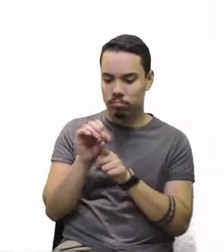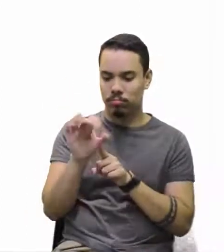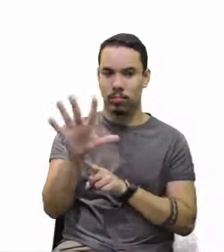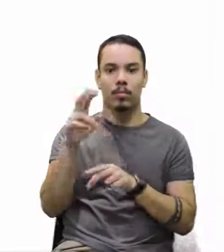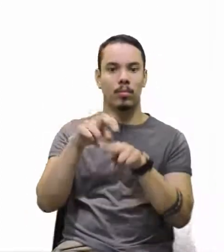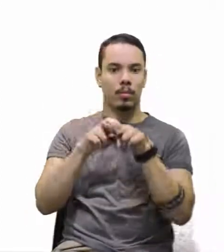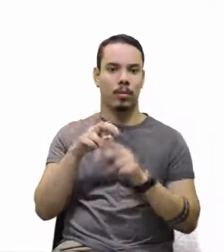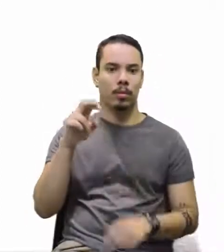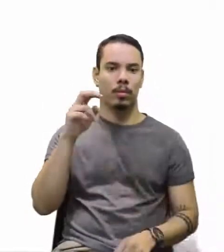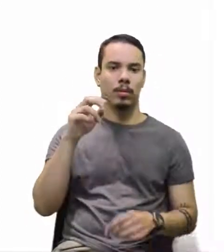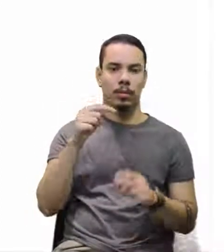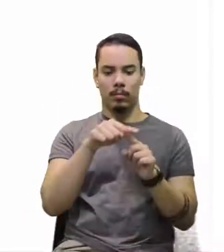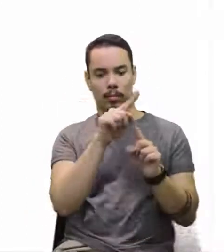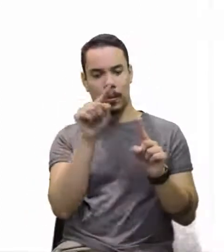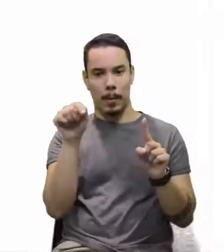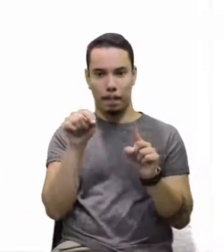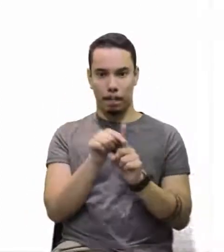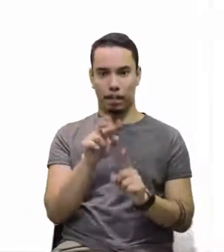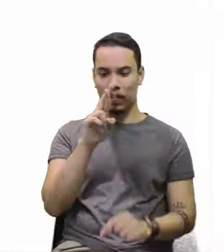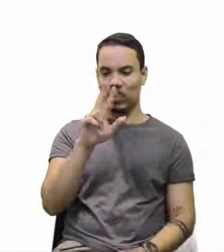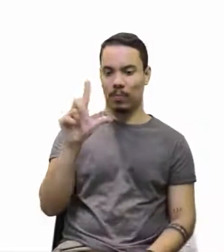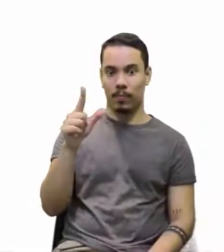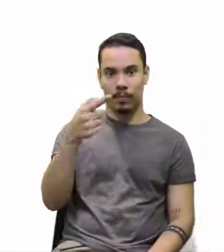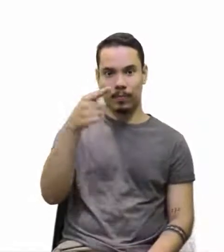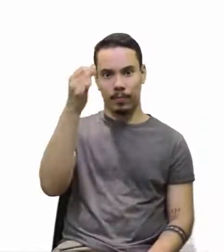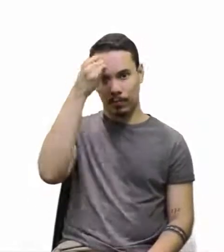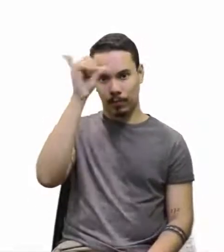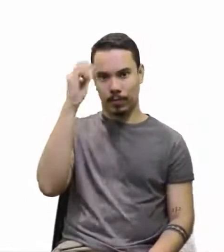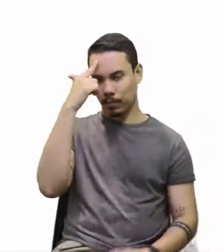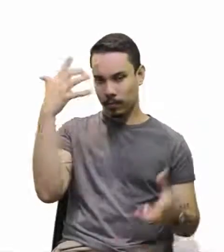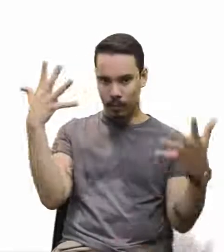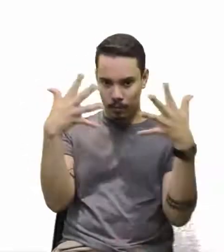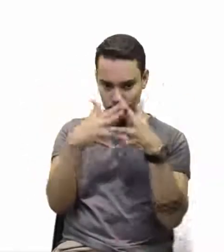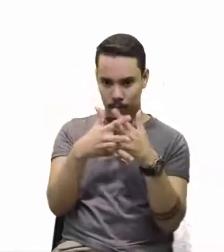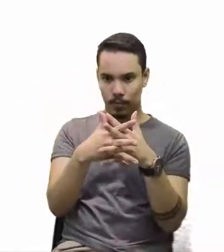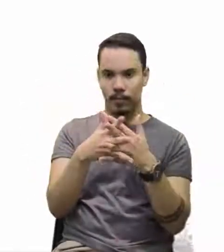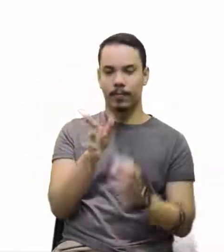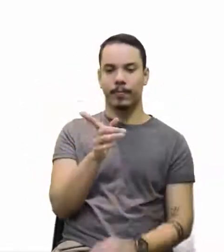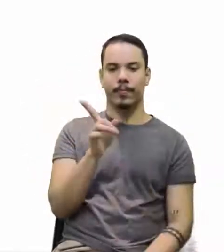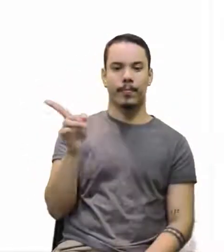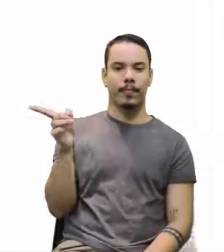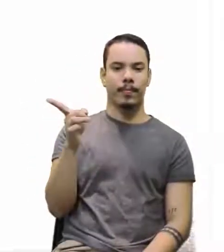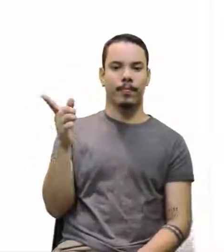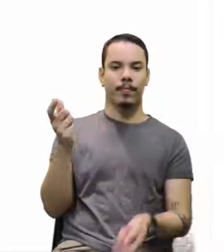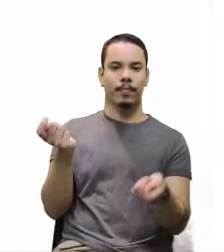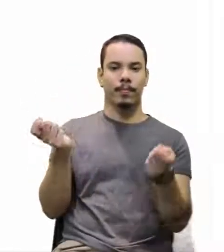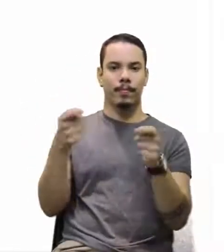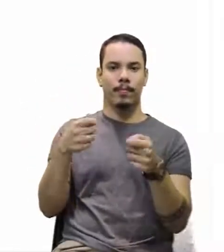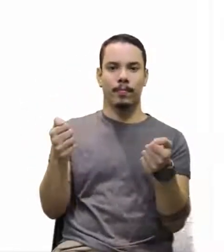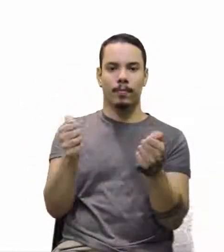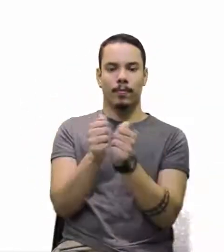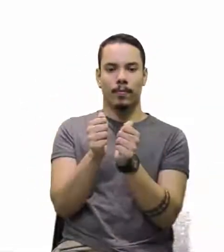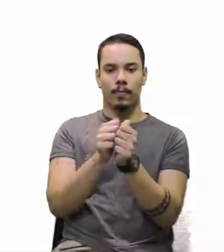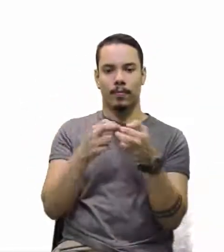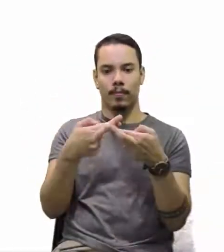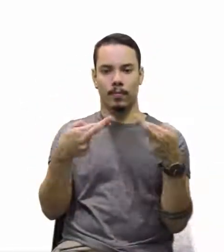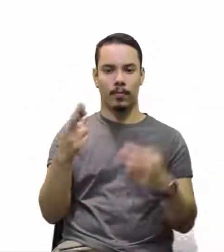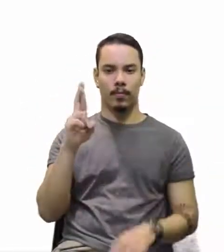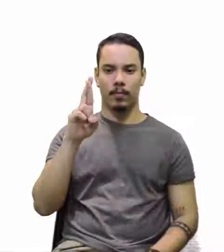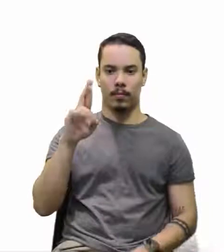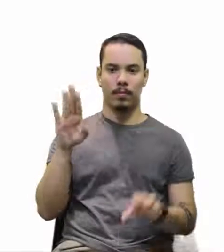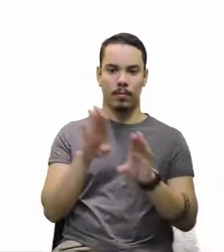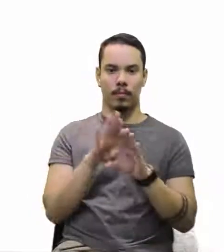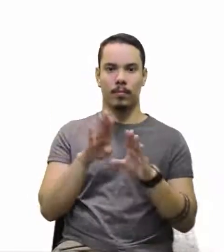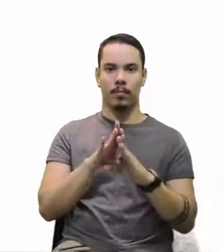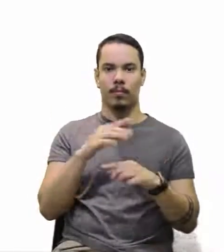só para você não se perder. O circuito RL é constituído de um resistor R e de uma bobina, que